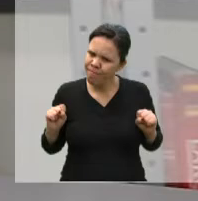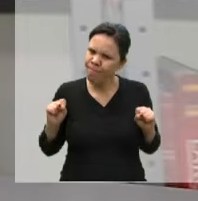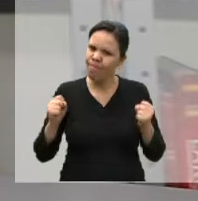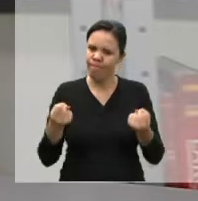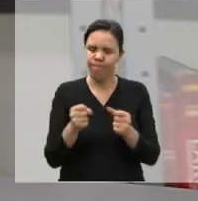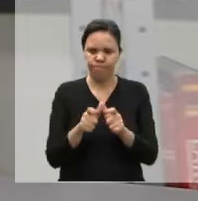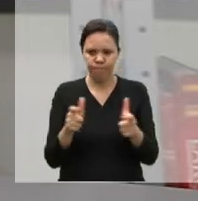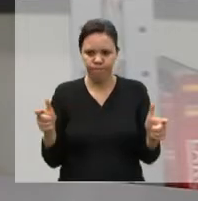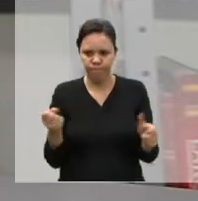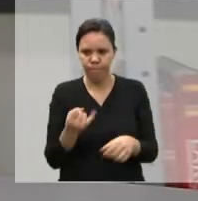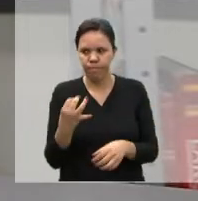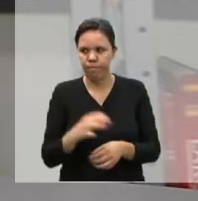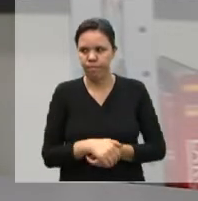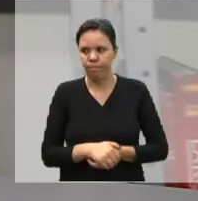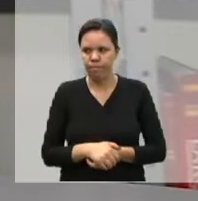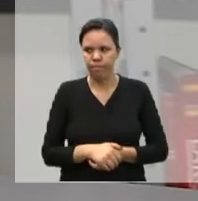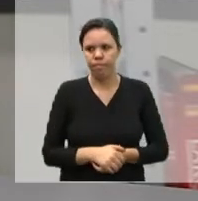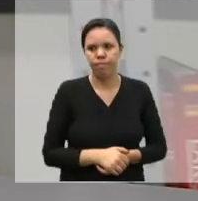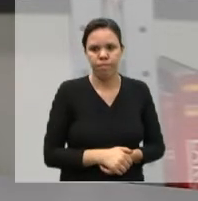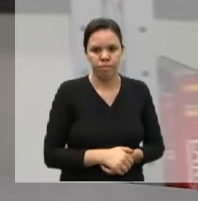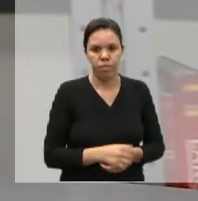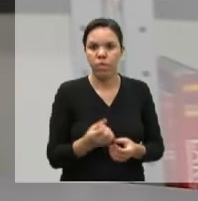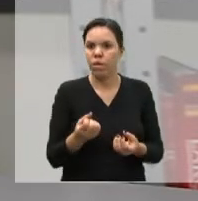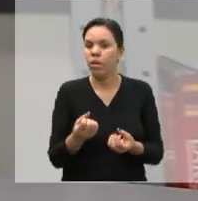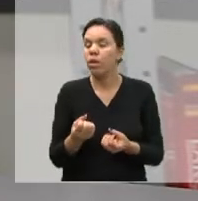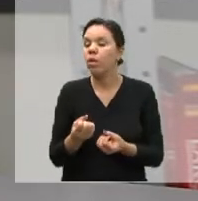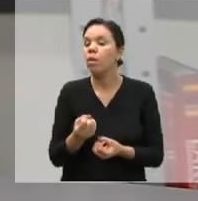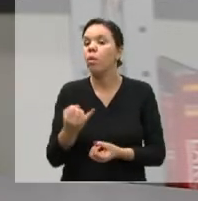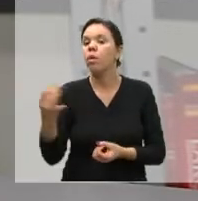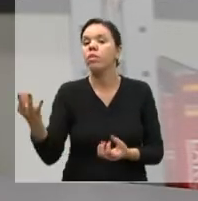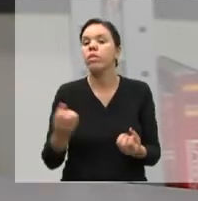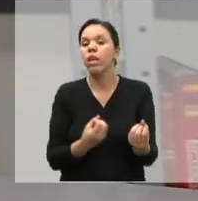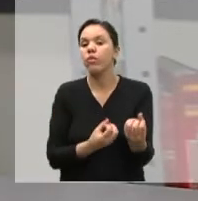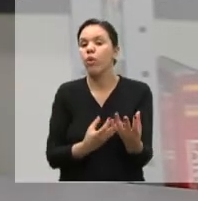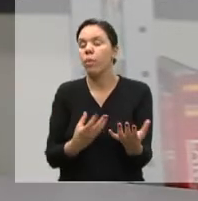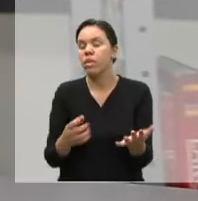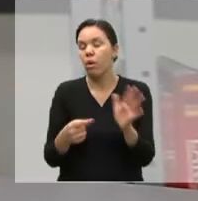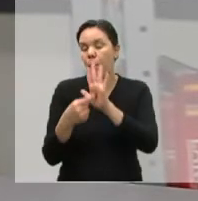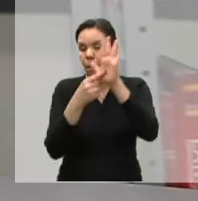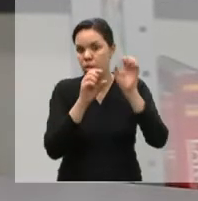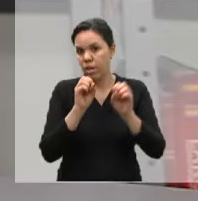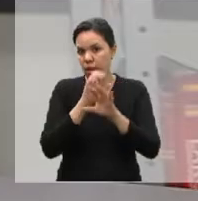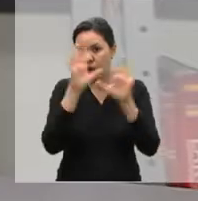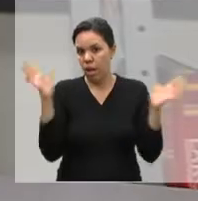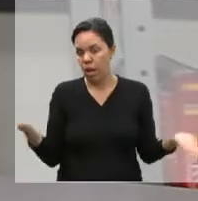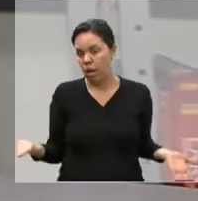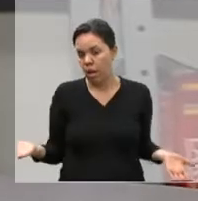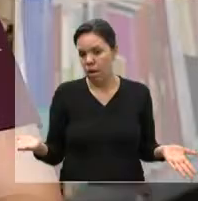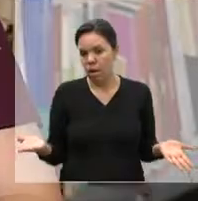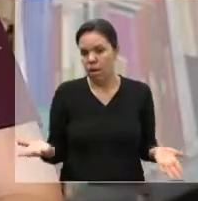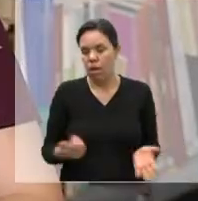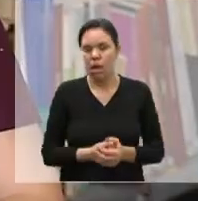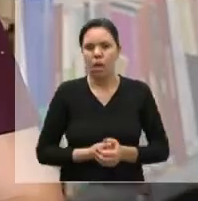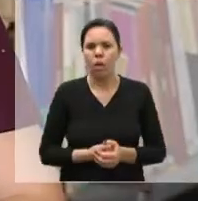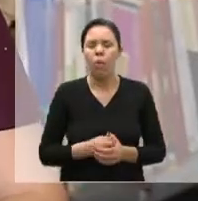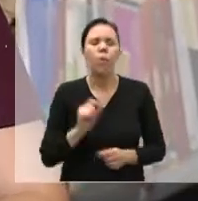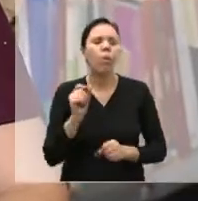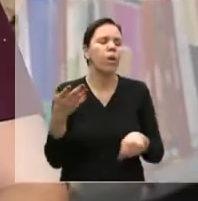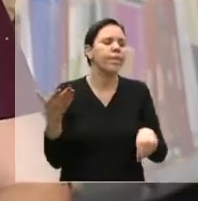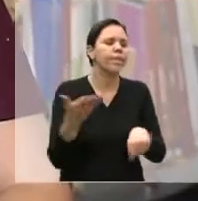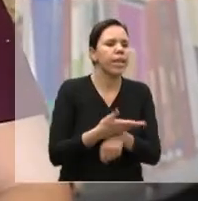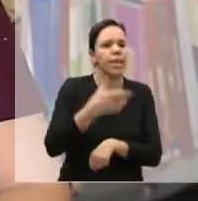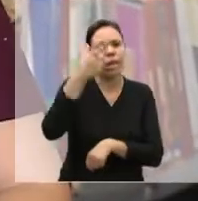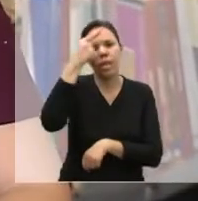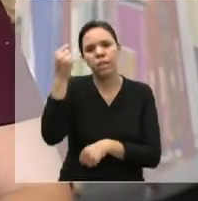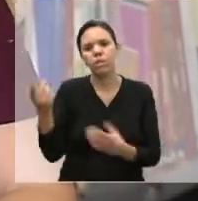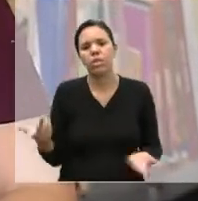ainda, exatamente, né? Os dados são muito claros. Você tem quando você olha a porcentagem das que ingressam na graduação, aí você olha a porcentagem